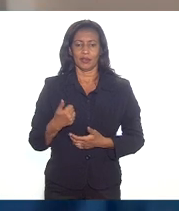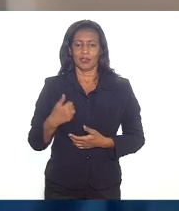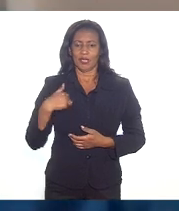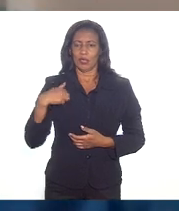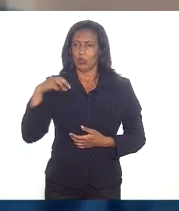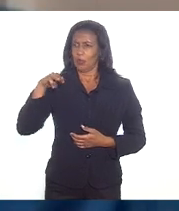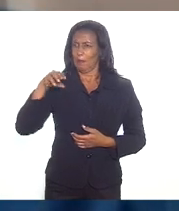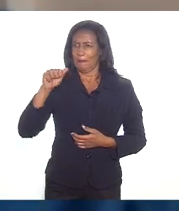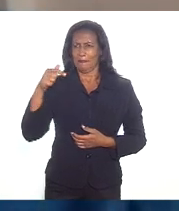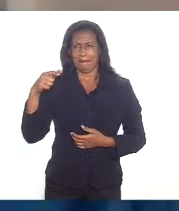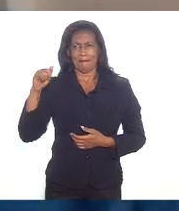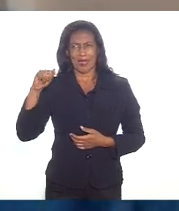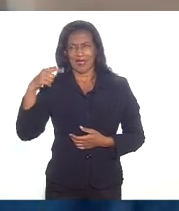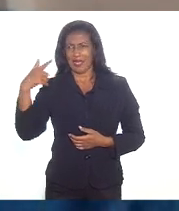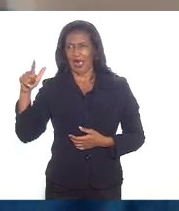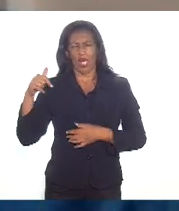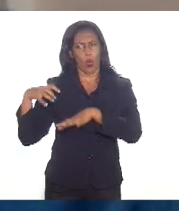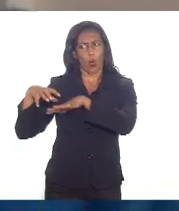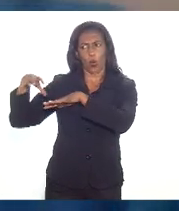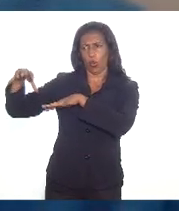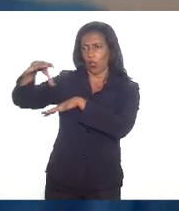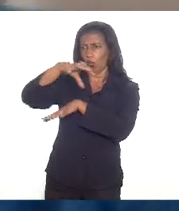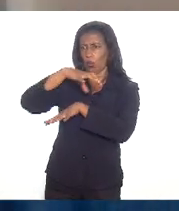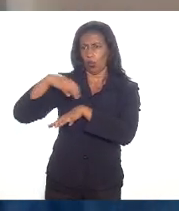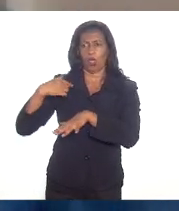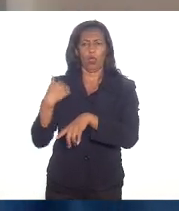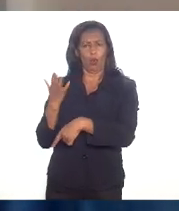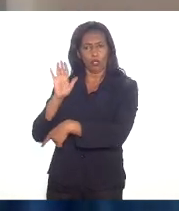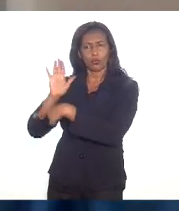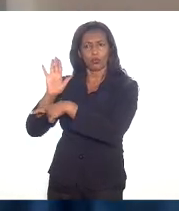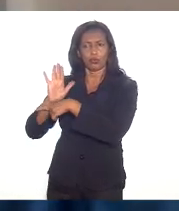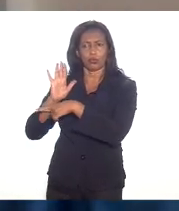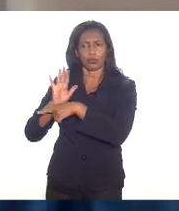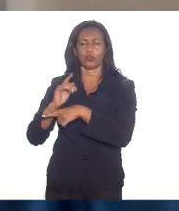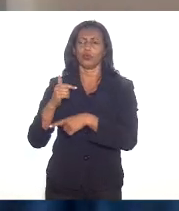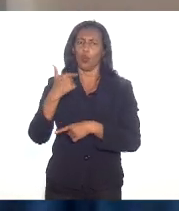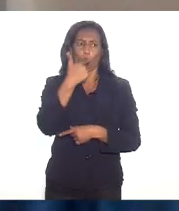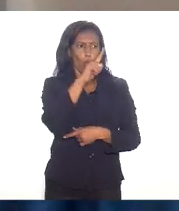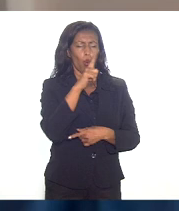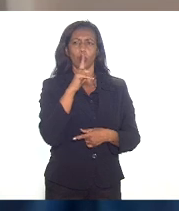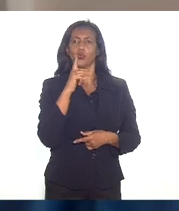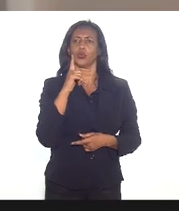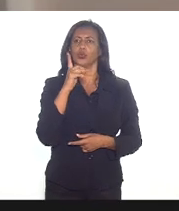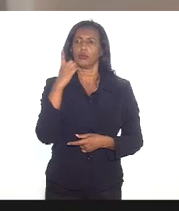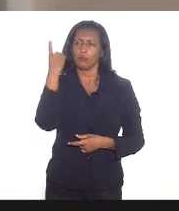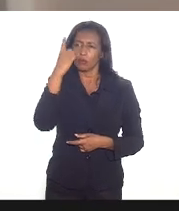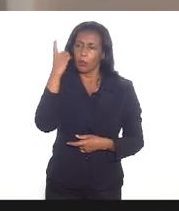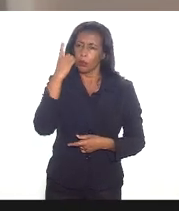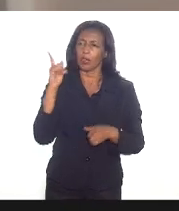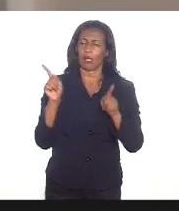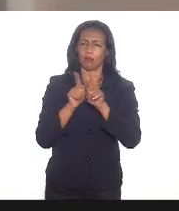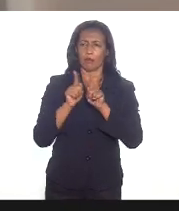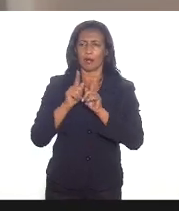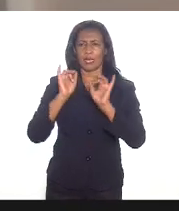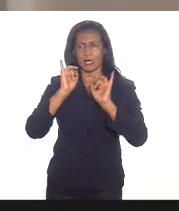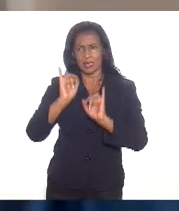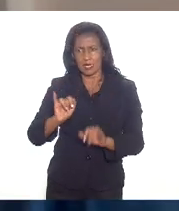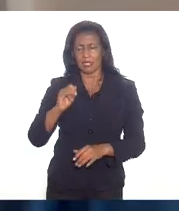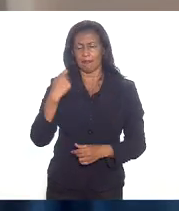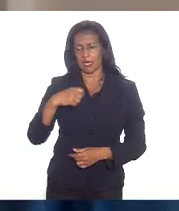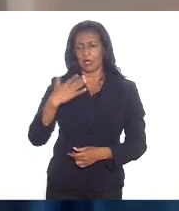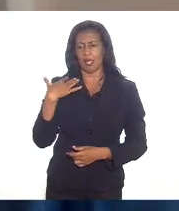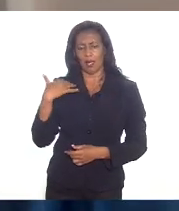Maricai, o Leste Metropolitano, o conjunto do Leste Metropolitano, e também para os outros deputados aí, deputada Marta Rocha, meu querido